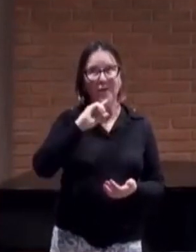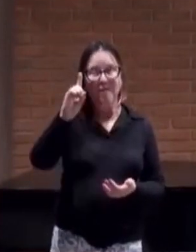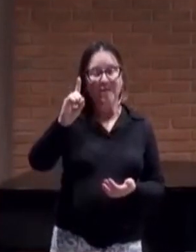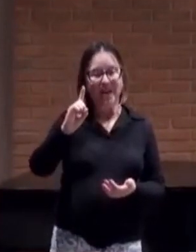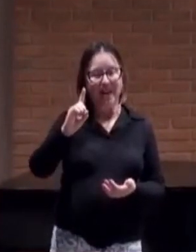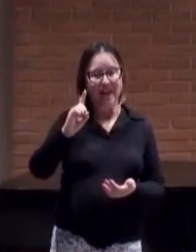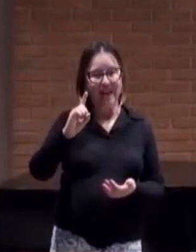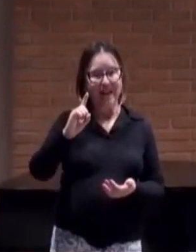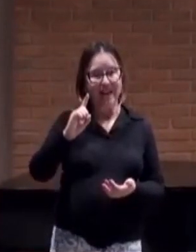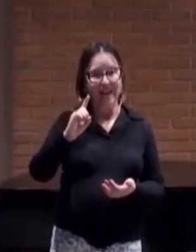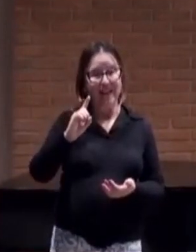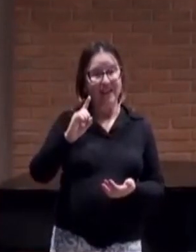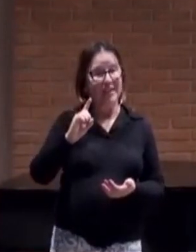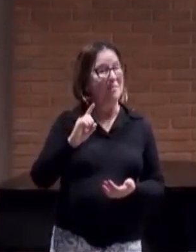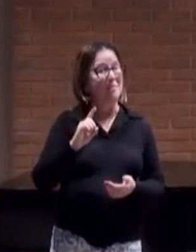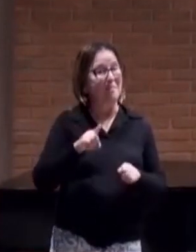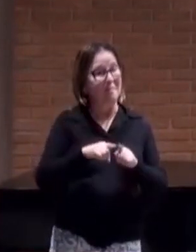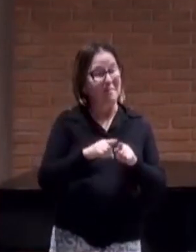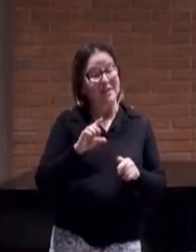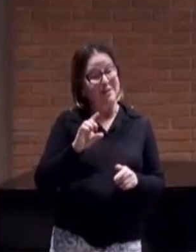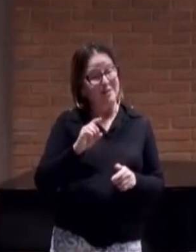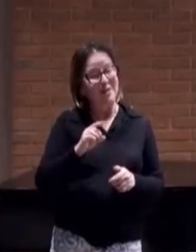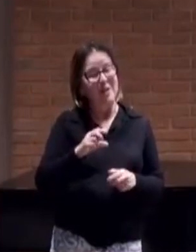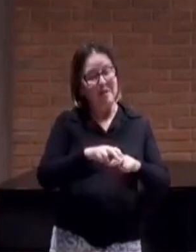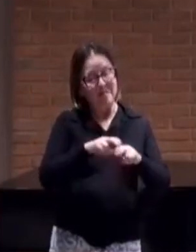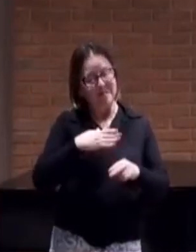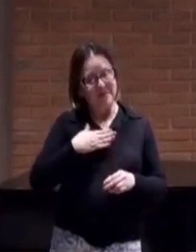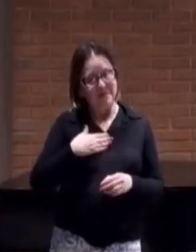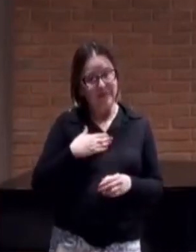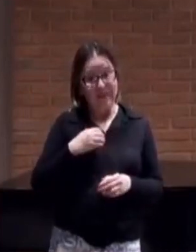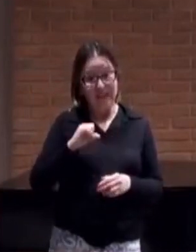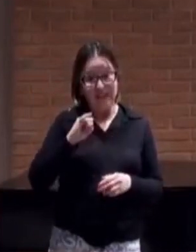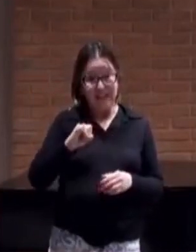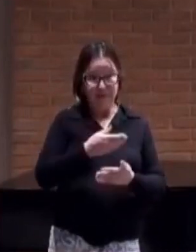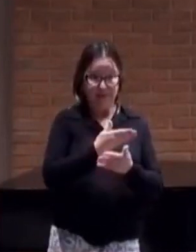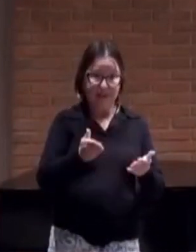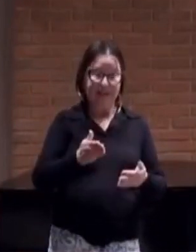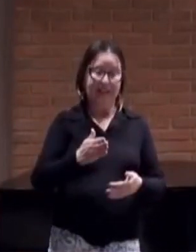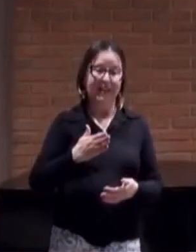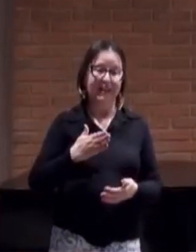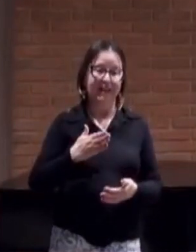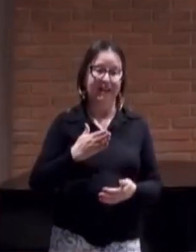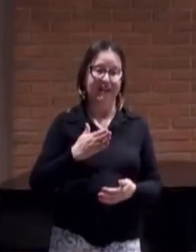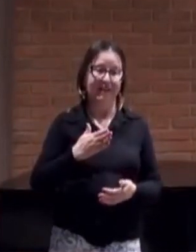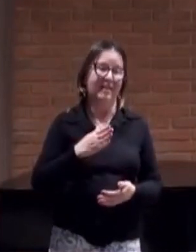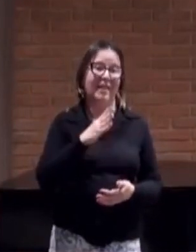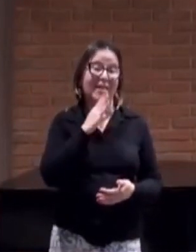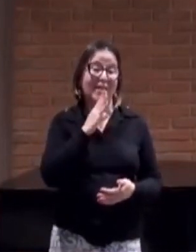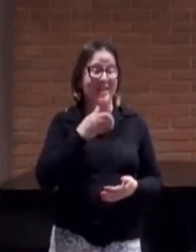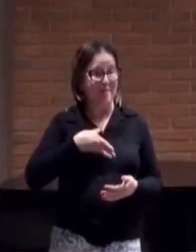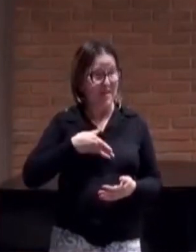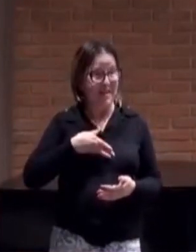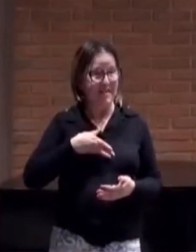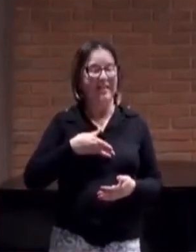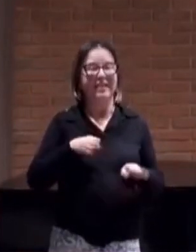mim. Se vós me tivesseis conhecido, conheceríeis também a meu Pai.